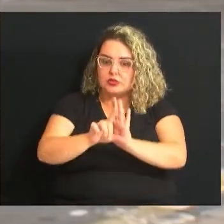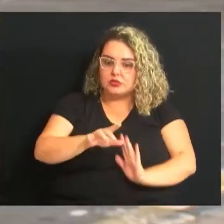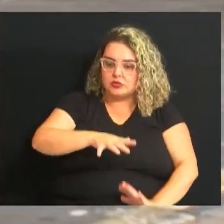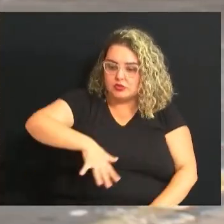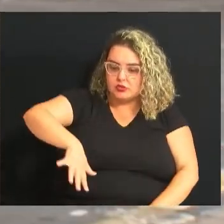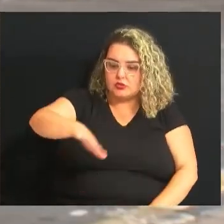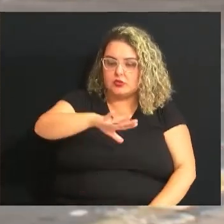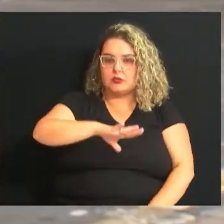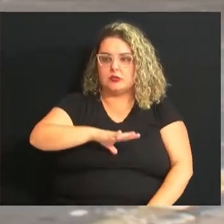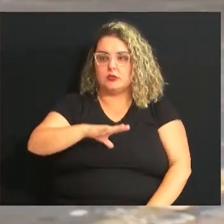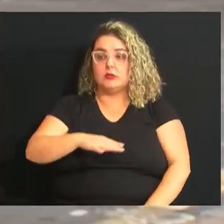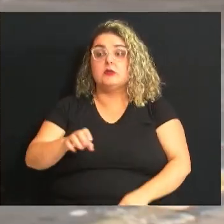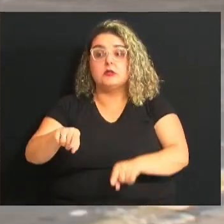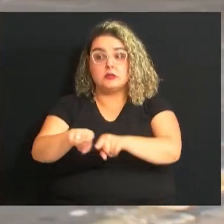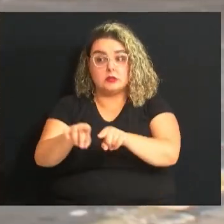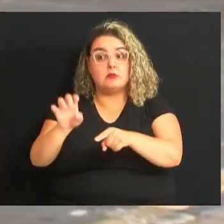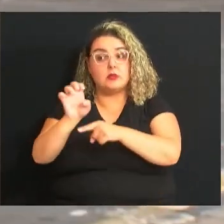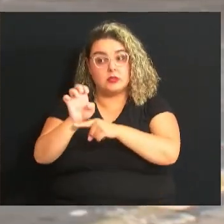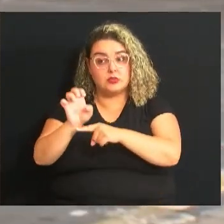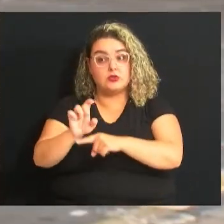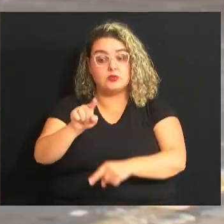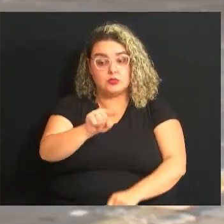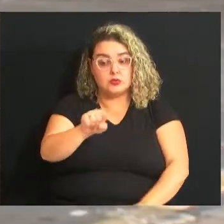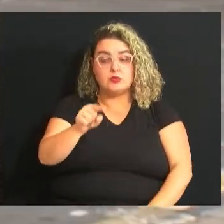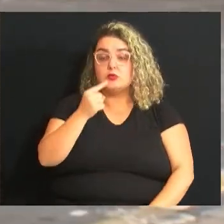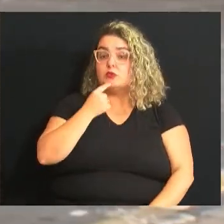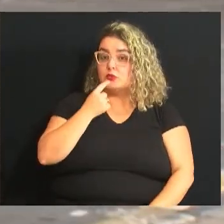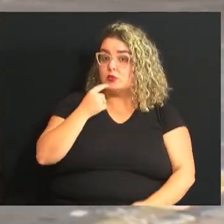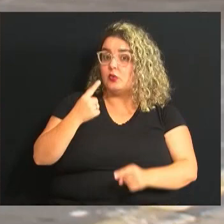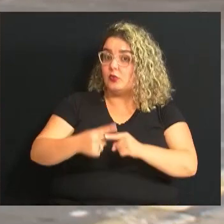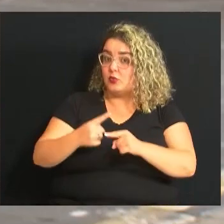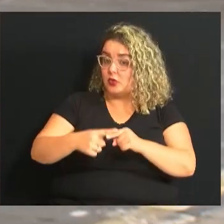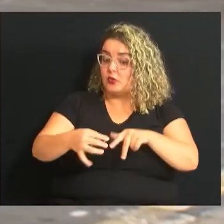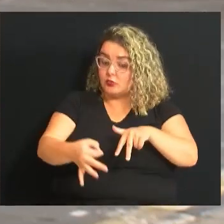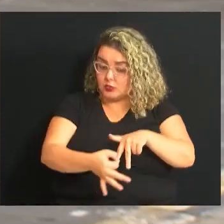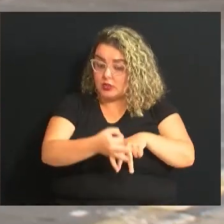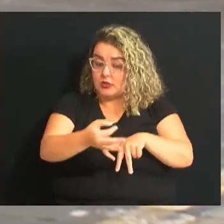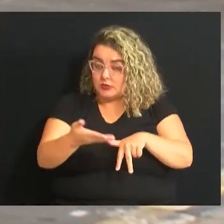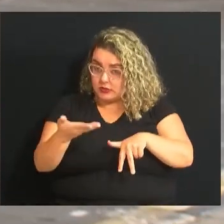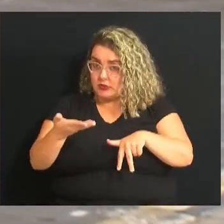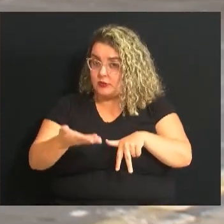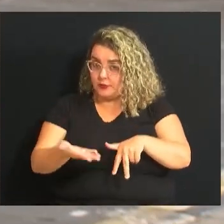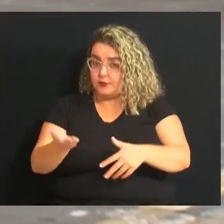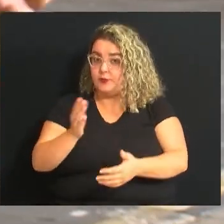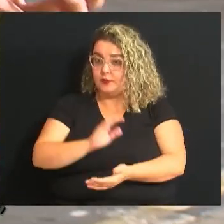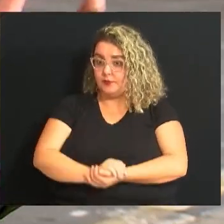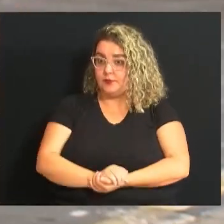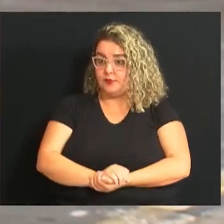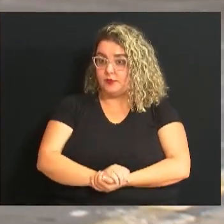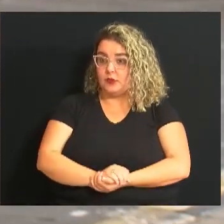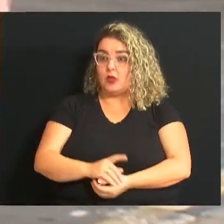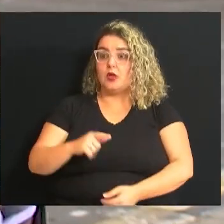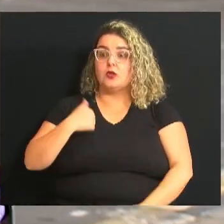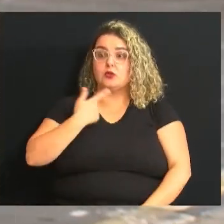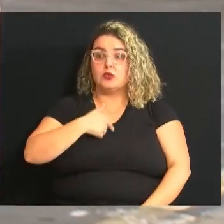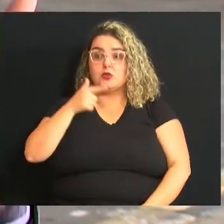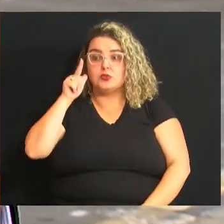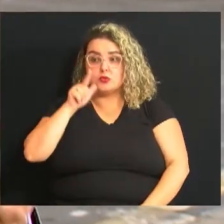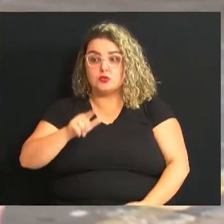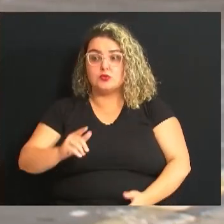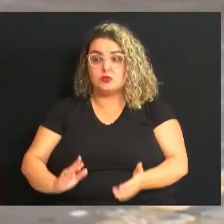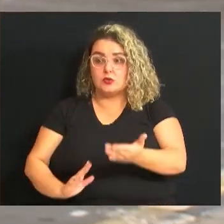legislações municipais e estaduais dos feriados, porque com esse parecer nós não só